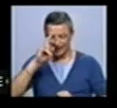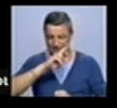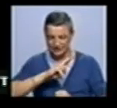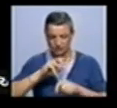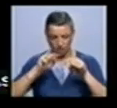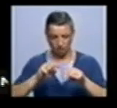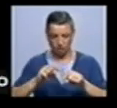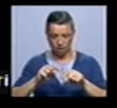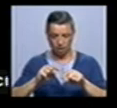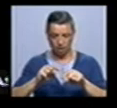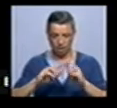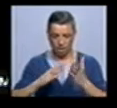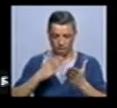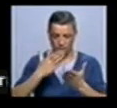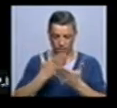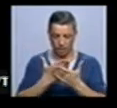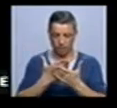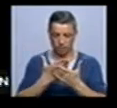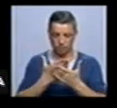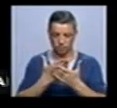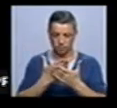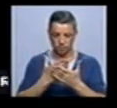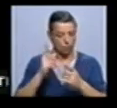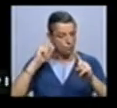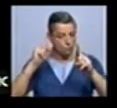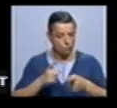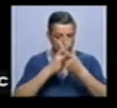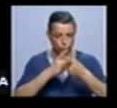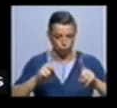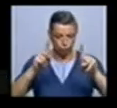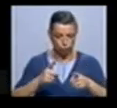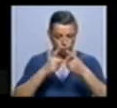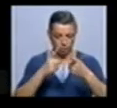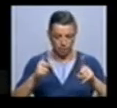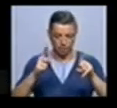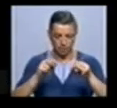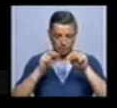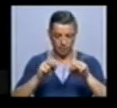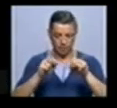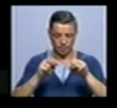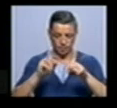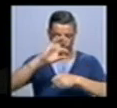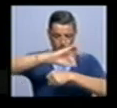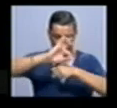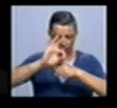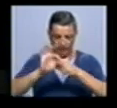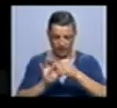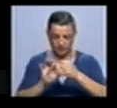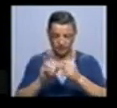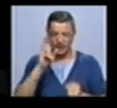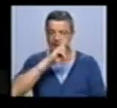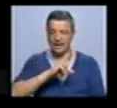Láctea e atribuiu, no fundo, notas musicais a cada um destas moléculas, a cada um destes gases,